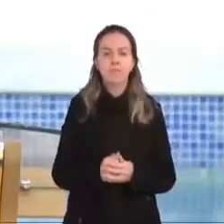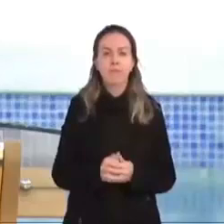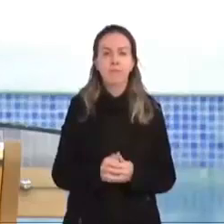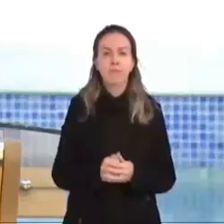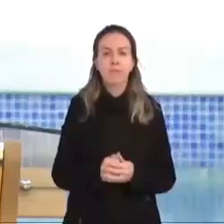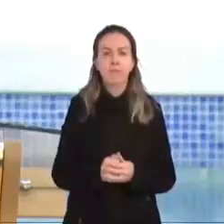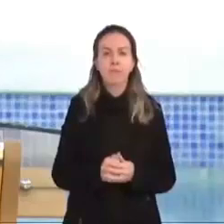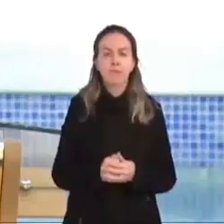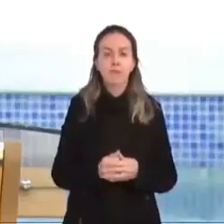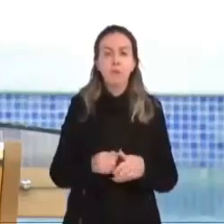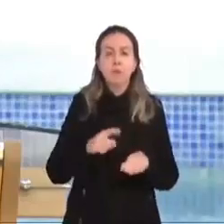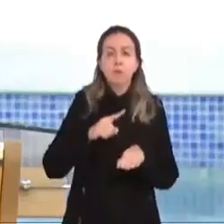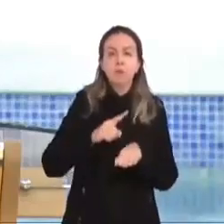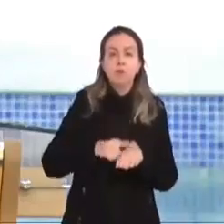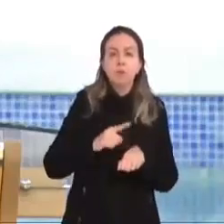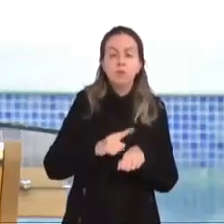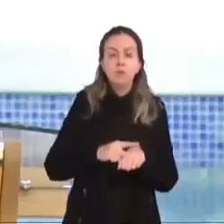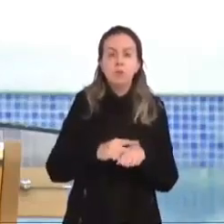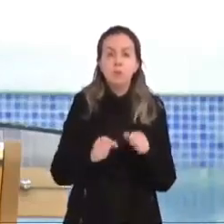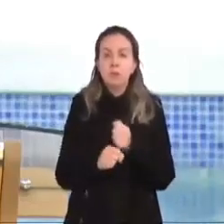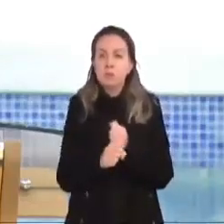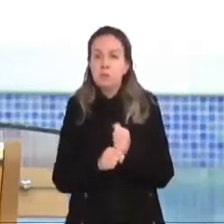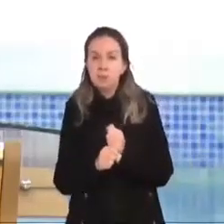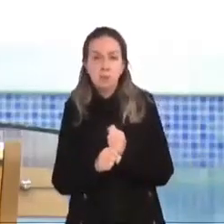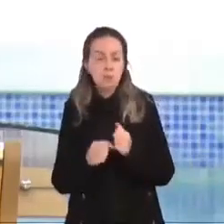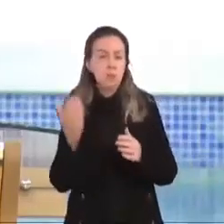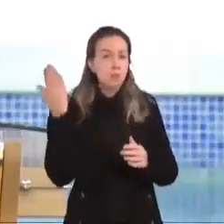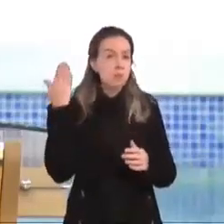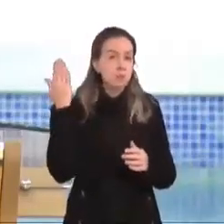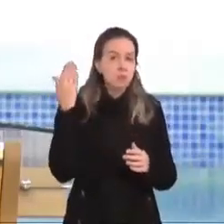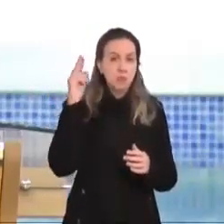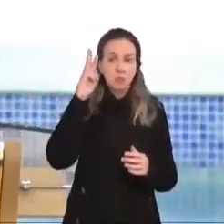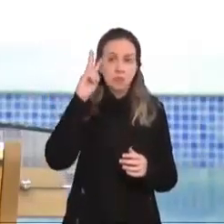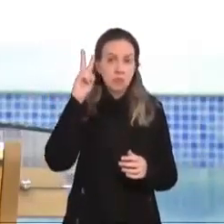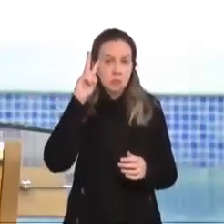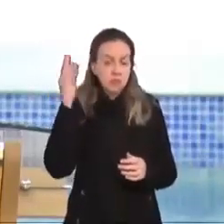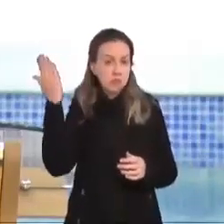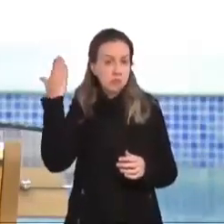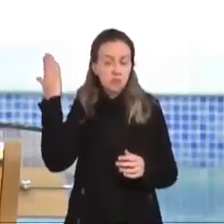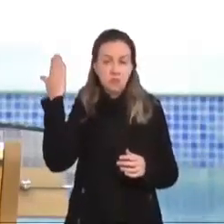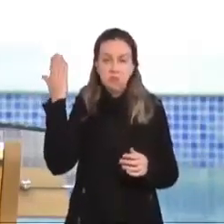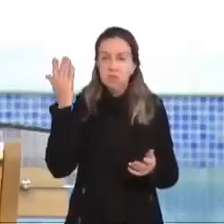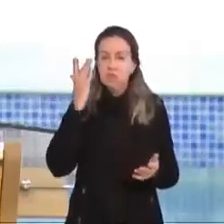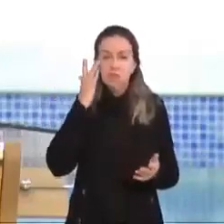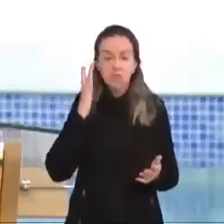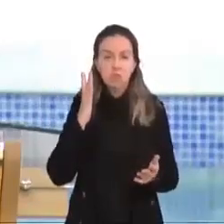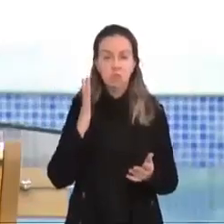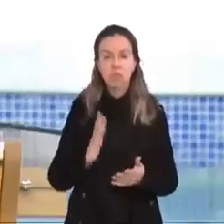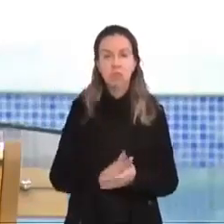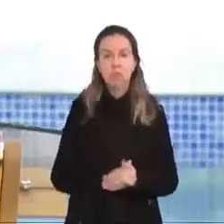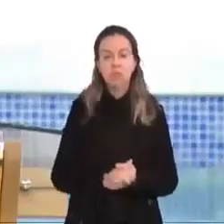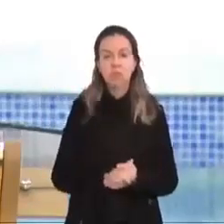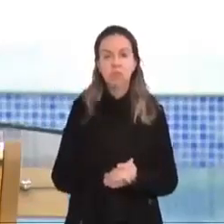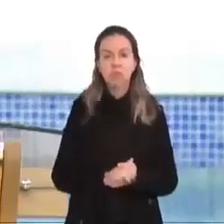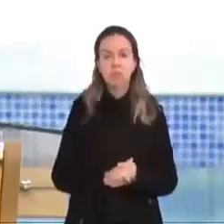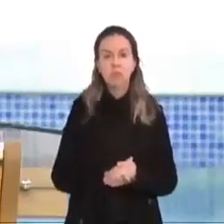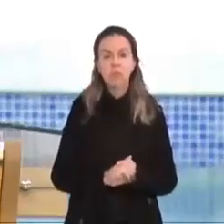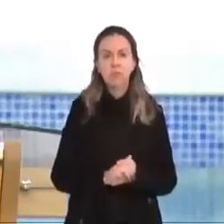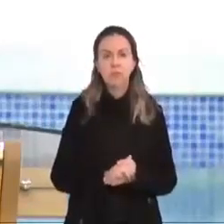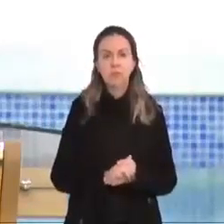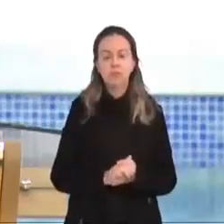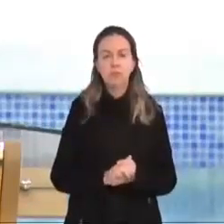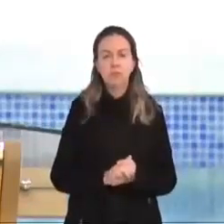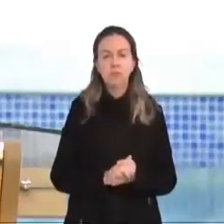tempo e do espaço, ou seja, dentro da história. Há alguma coisa acontecendo